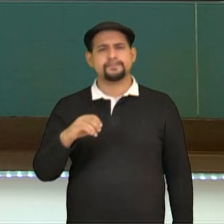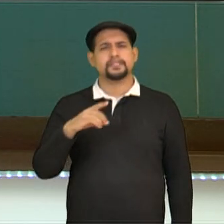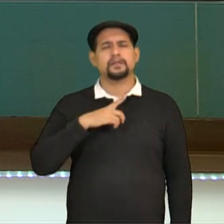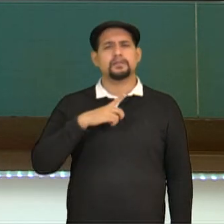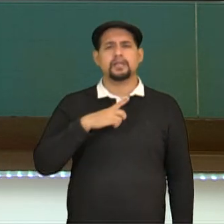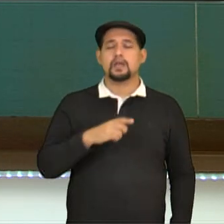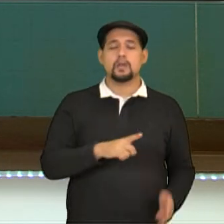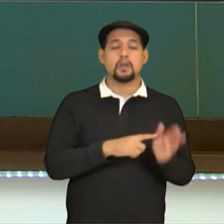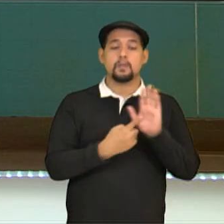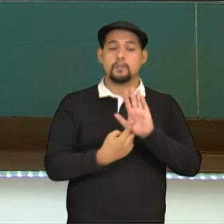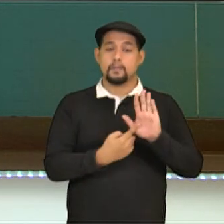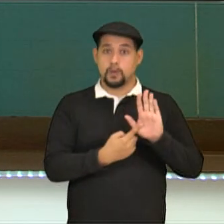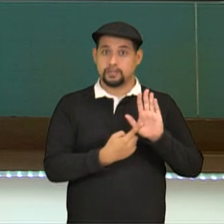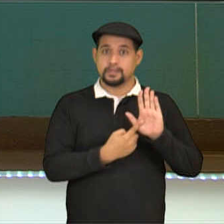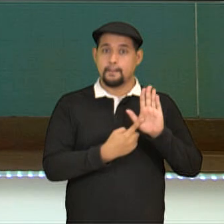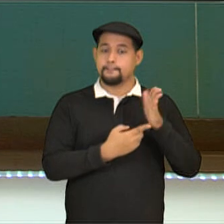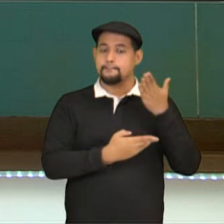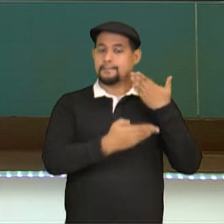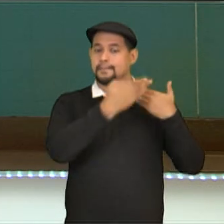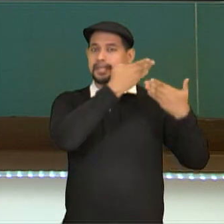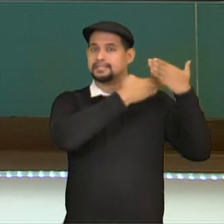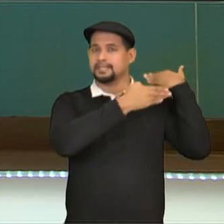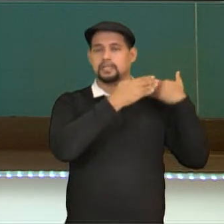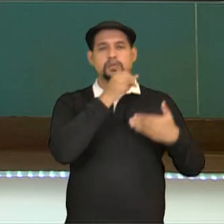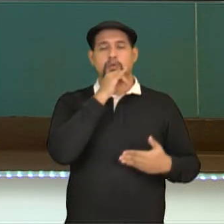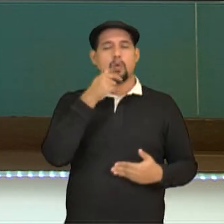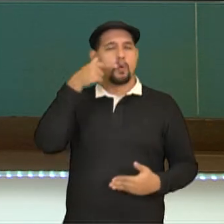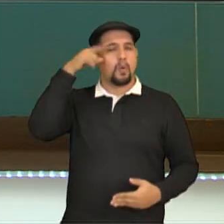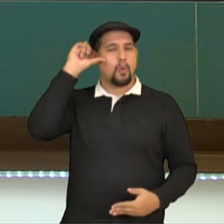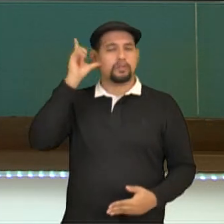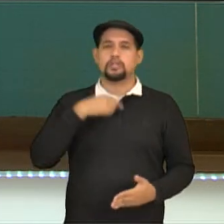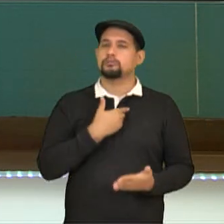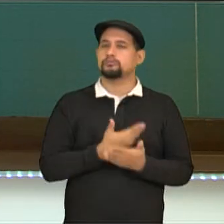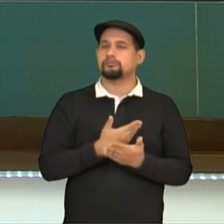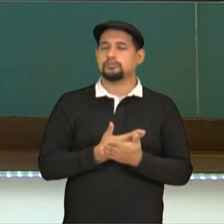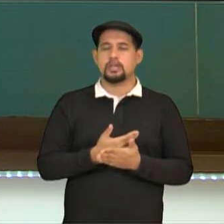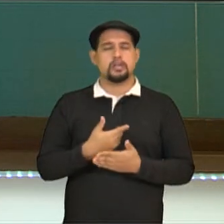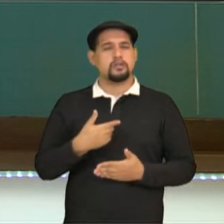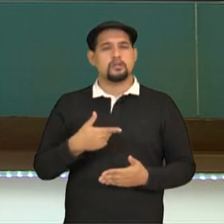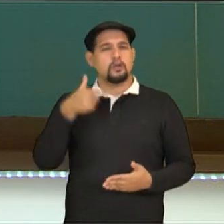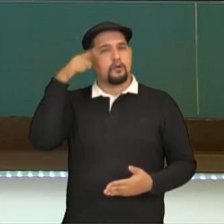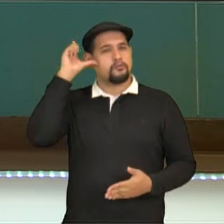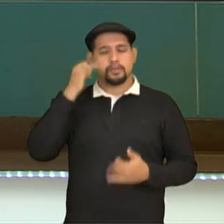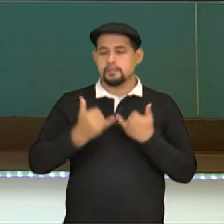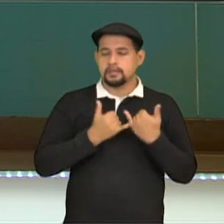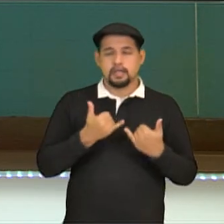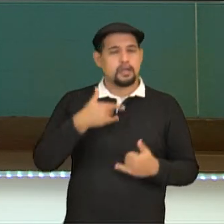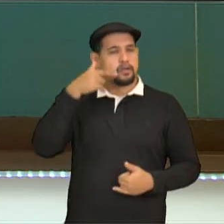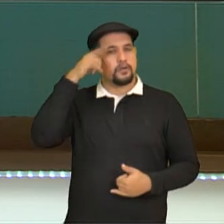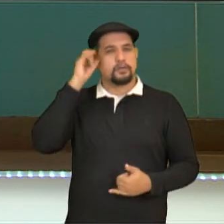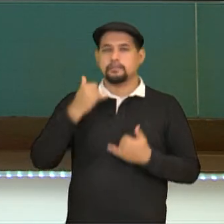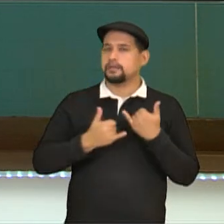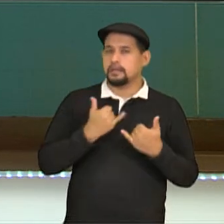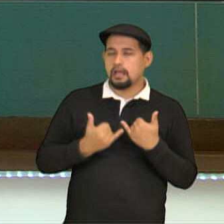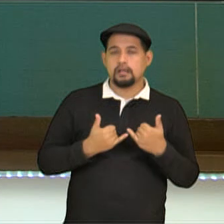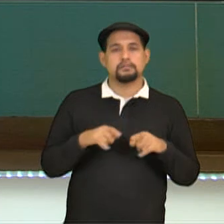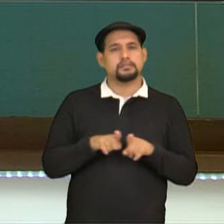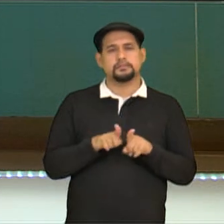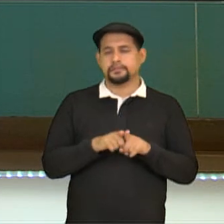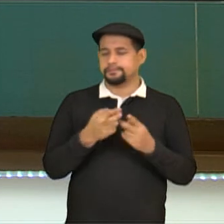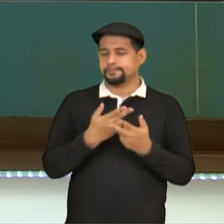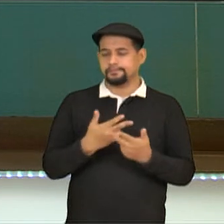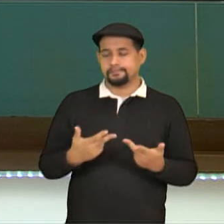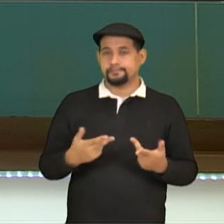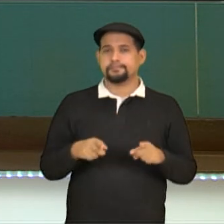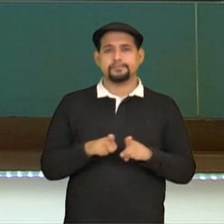pretérito indica passado, né? Quando eu digo ontem eu estudei, eu brinquei, eu joguei, tu brincaste, ele jogou, enfim,